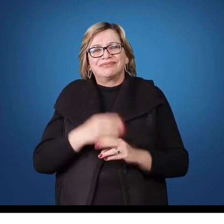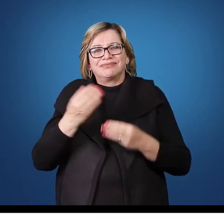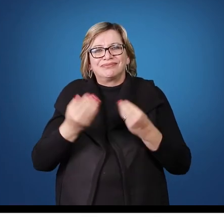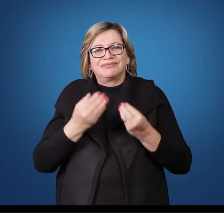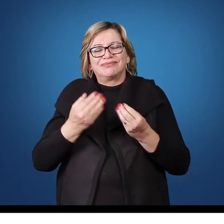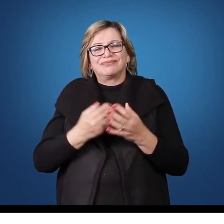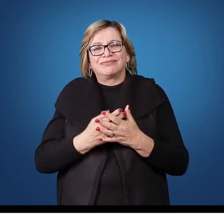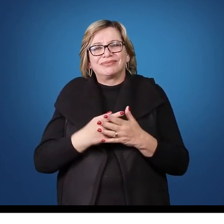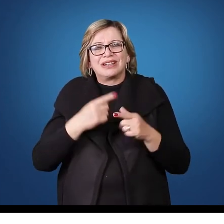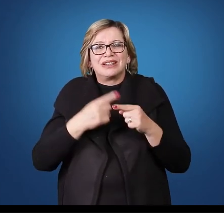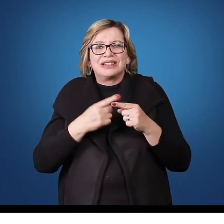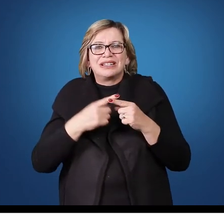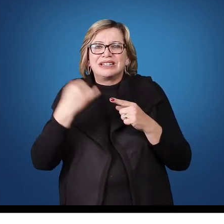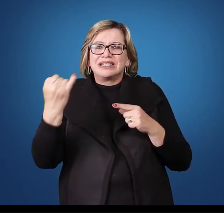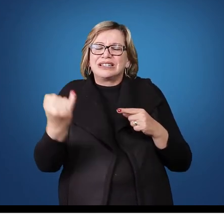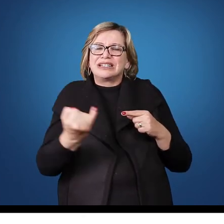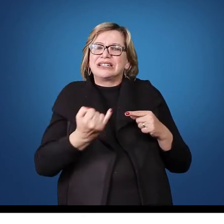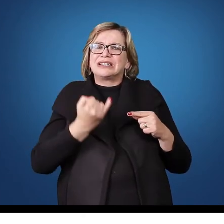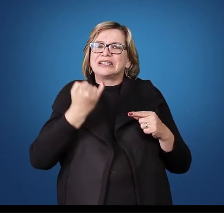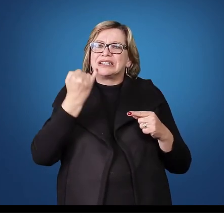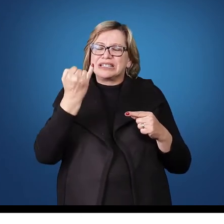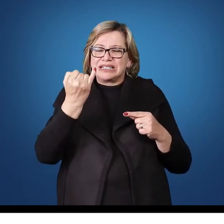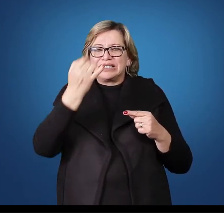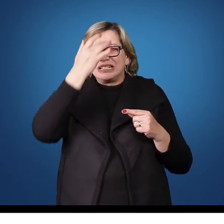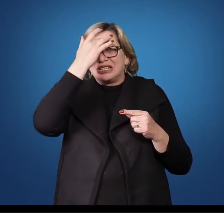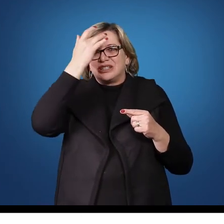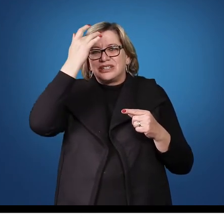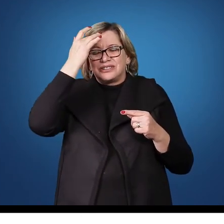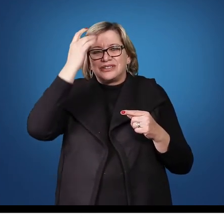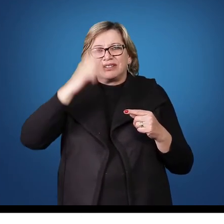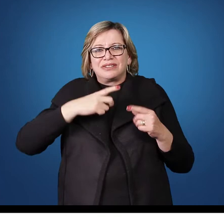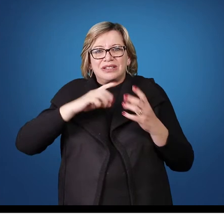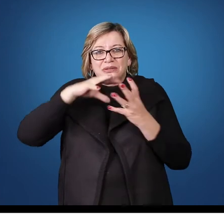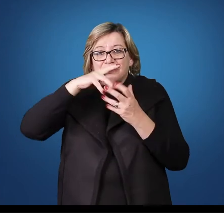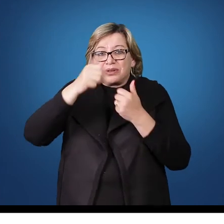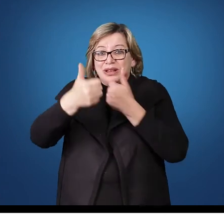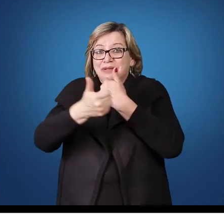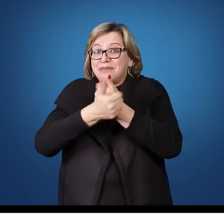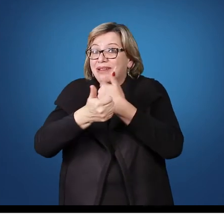Pessoal, por que que é importante o jogador que está sem bola se posicionar na rede?